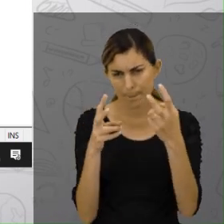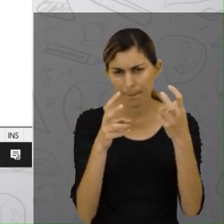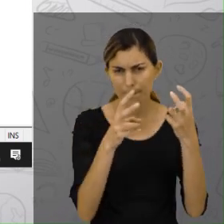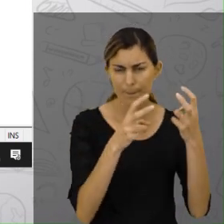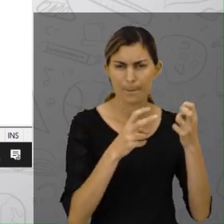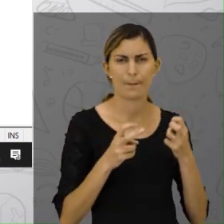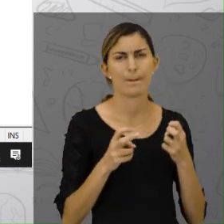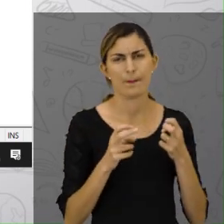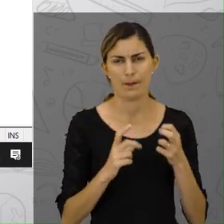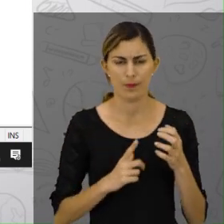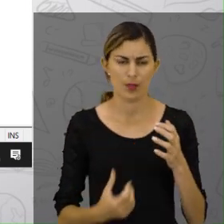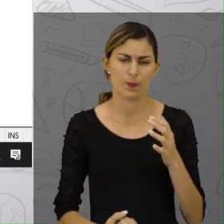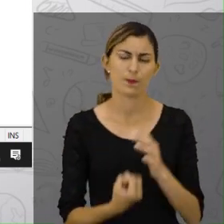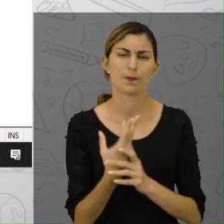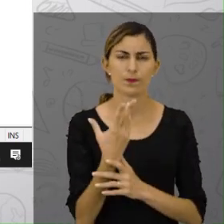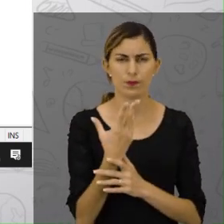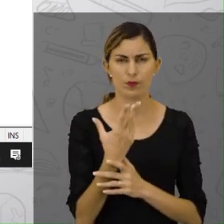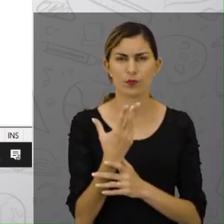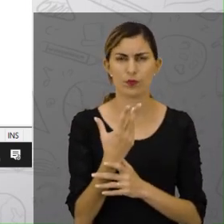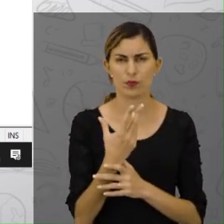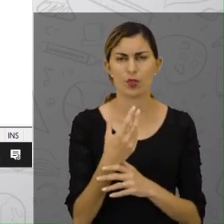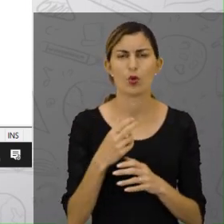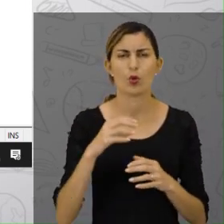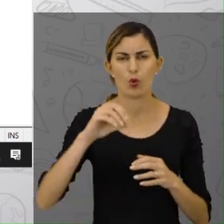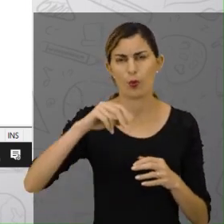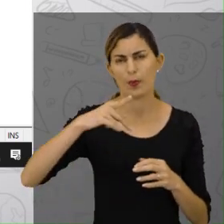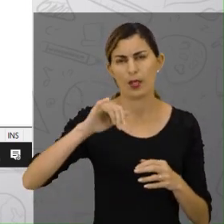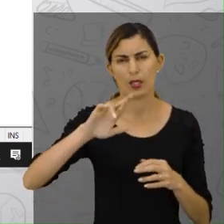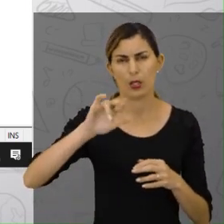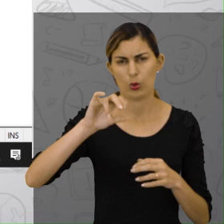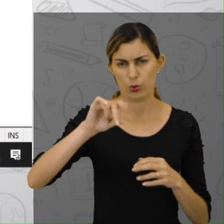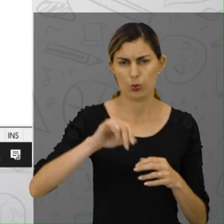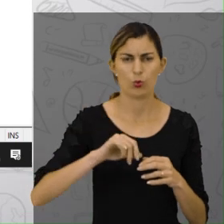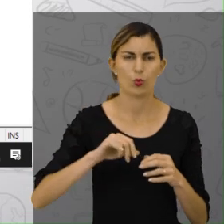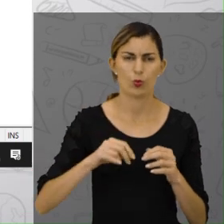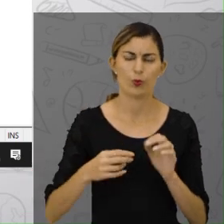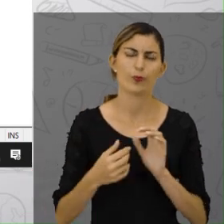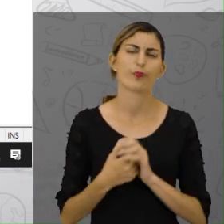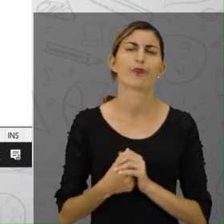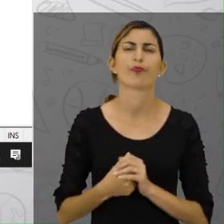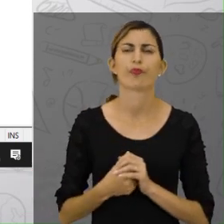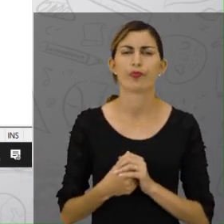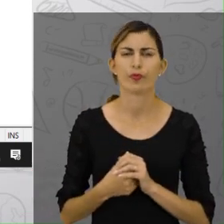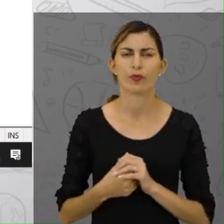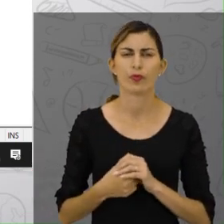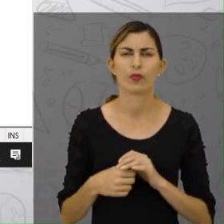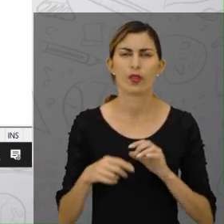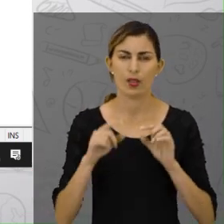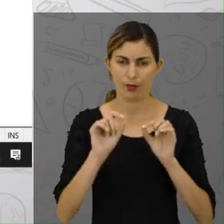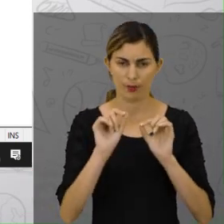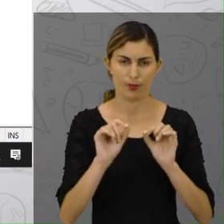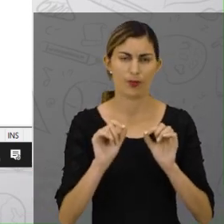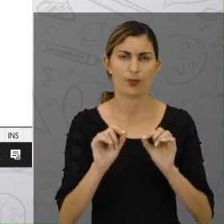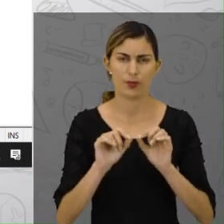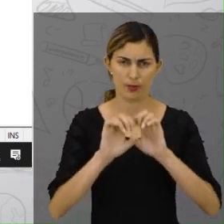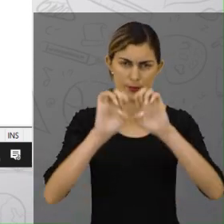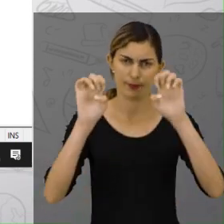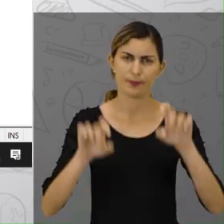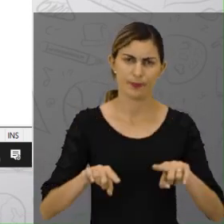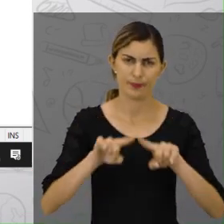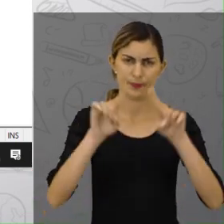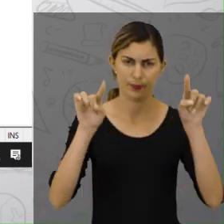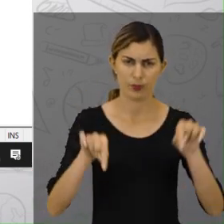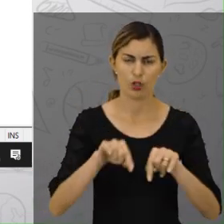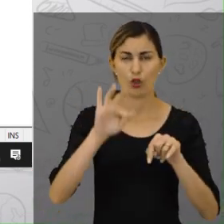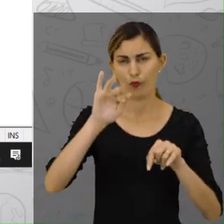Perceba que existe um operador de incremento aqui nesse